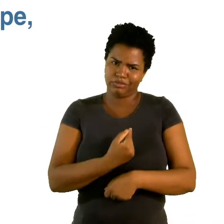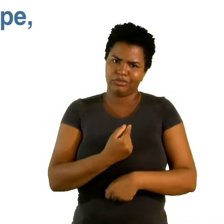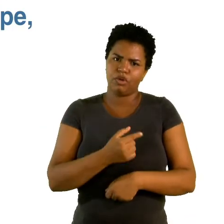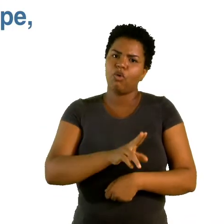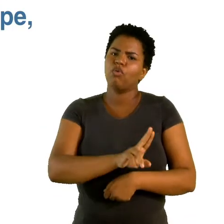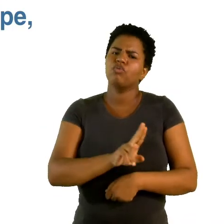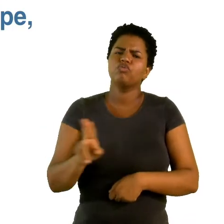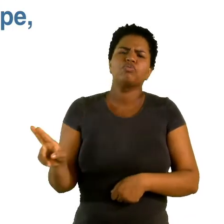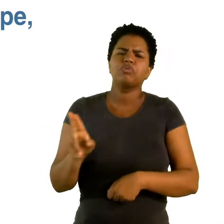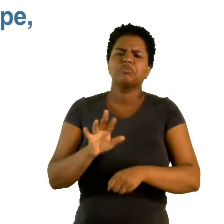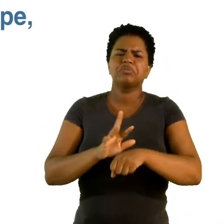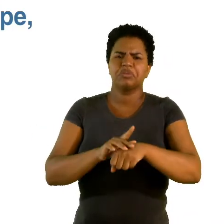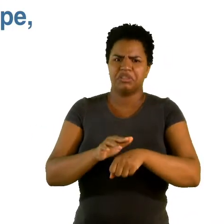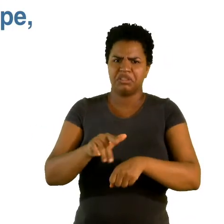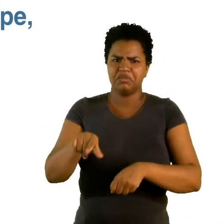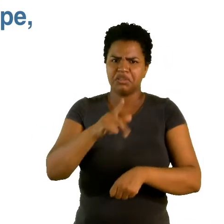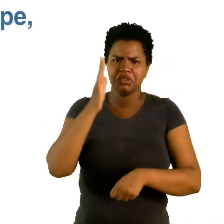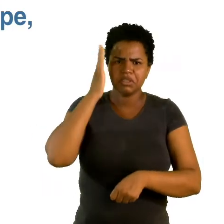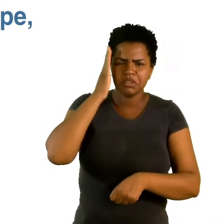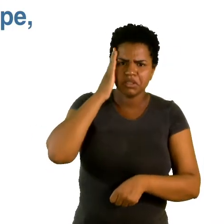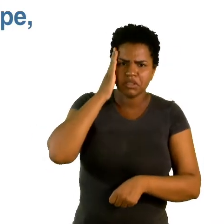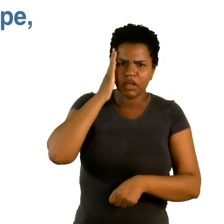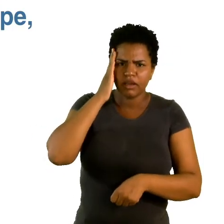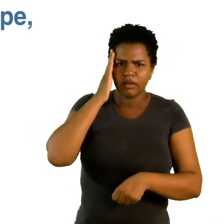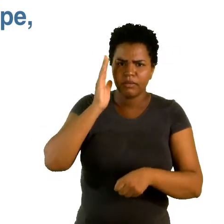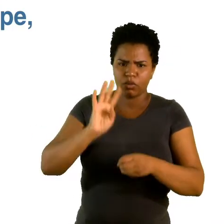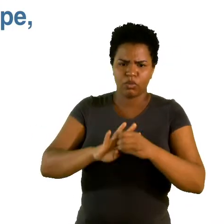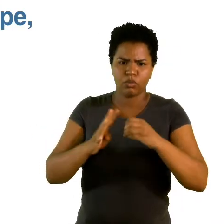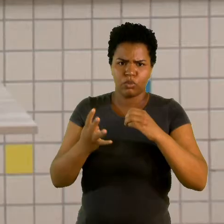doença? Quem sabe me falar? Causado pelo